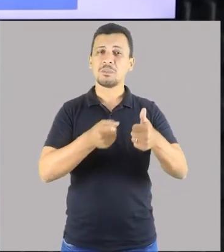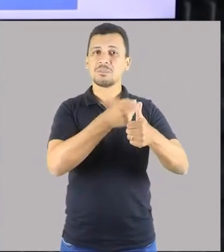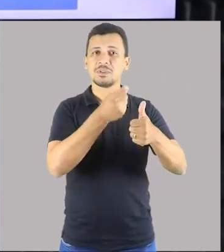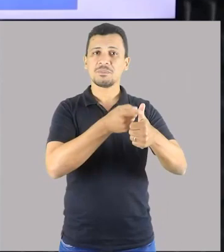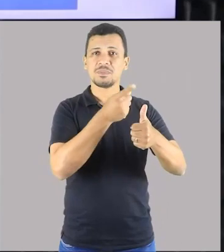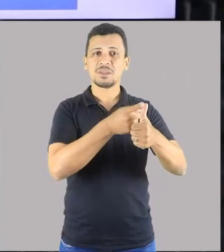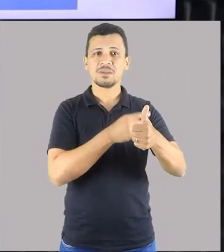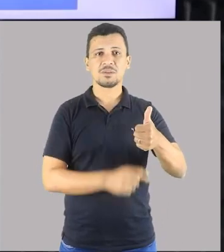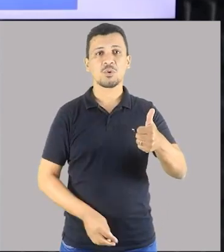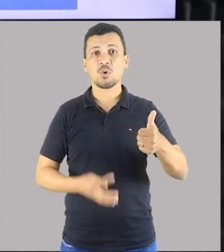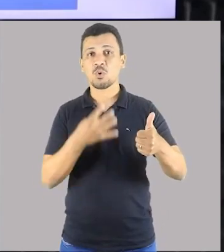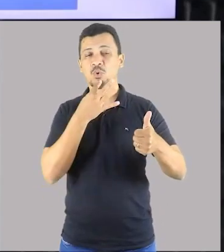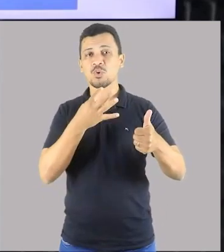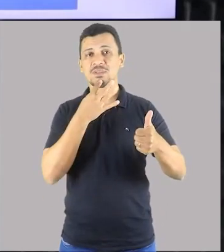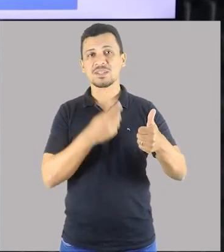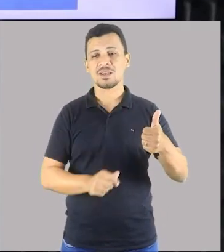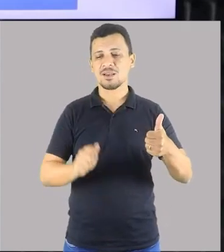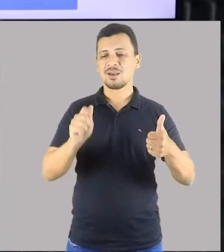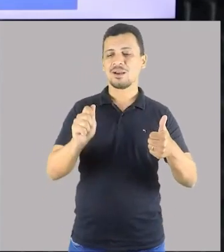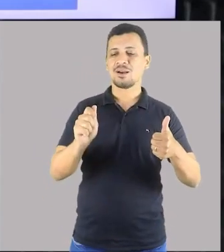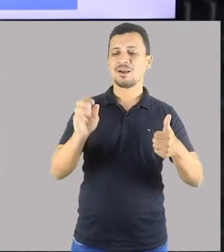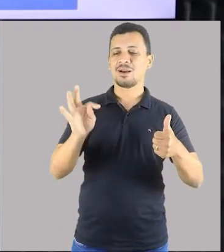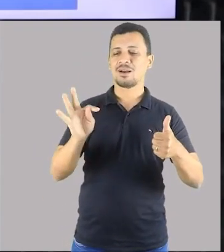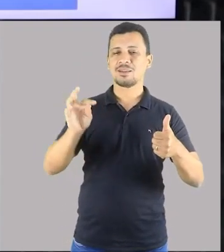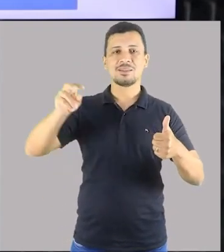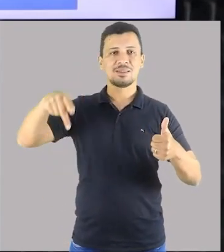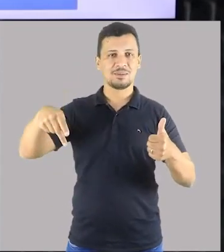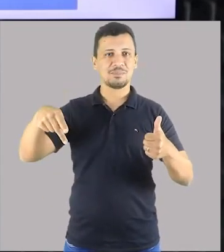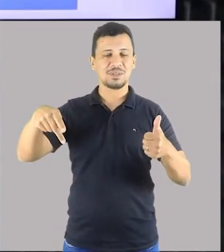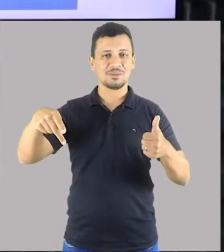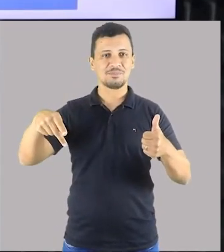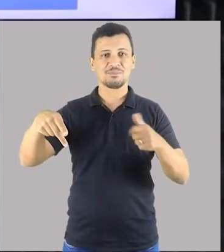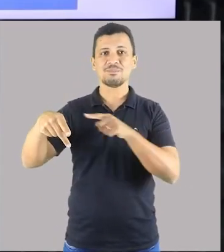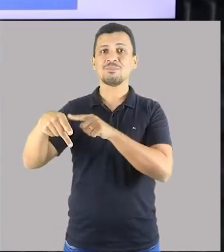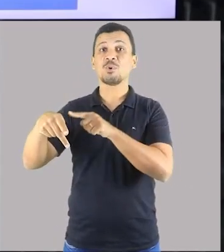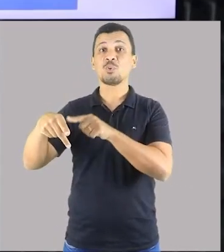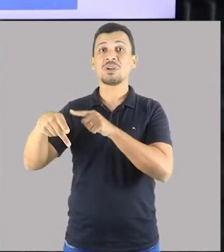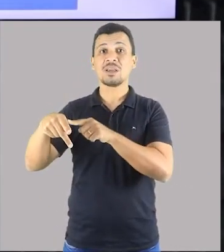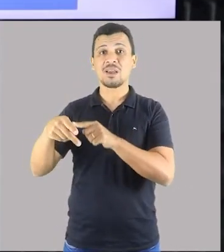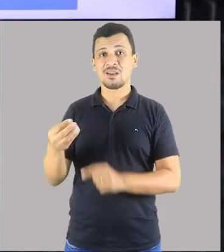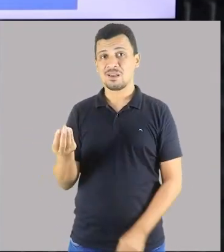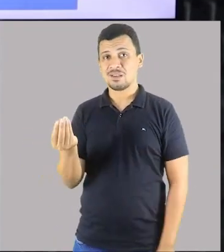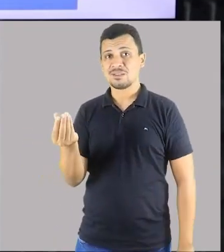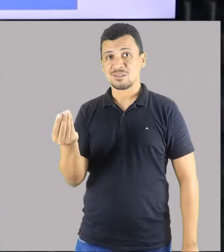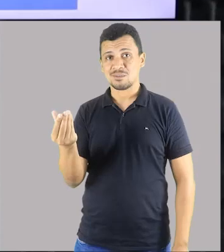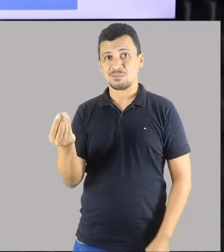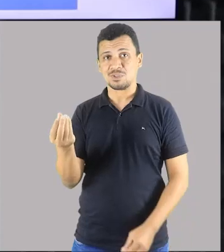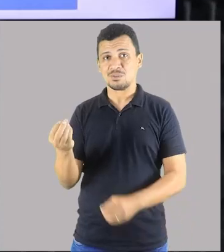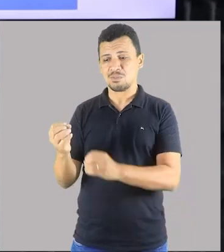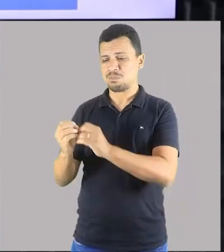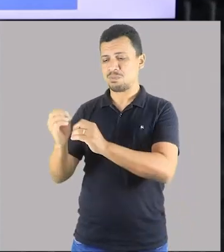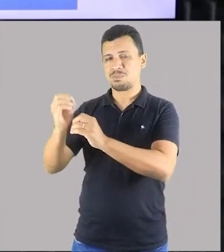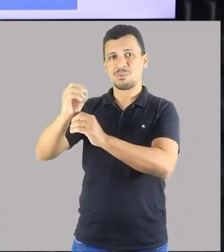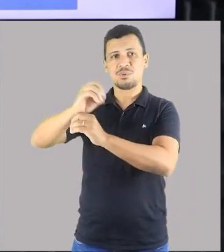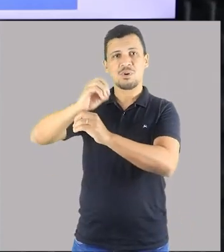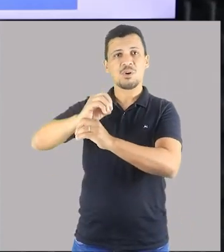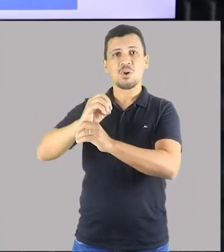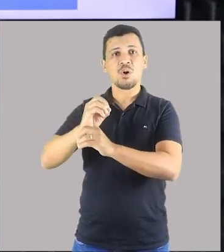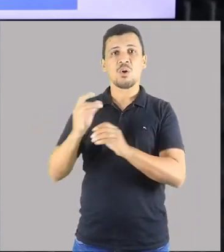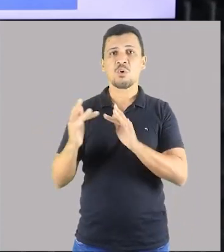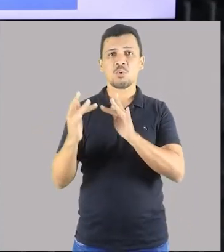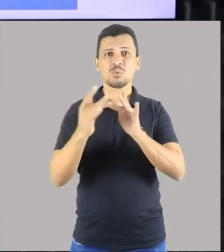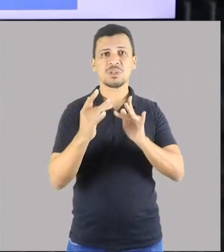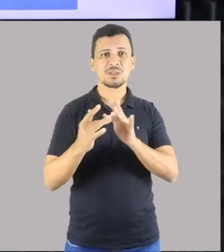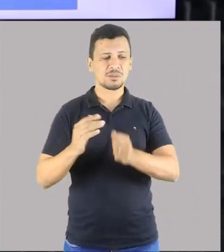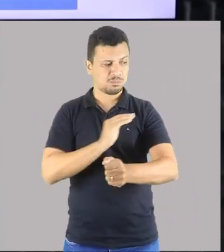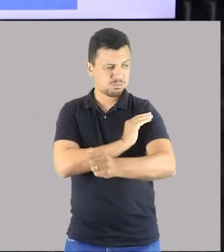primeiramente o ATP, que é a adenosina trifosfato. É essa molécula que vai se conectar com a musculatura para